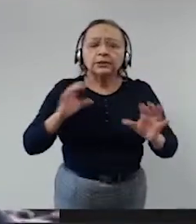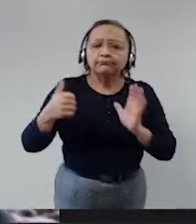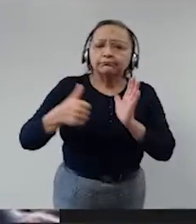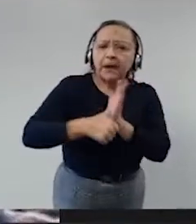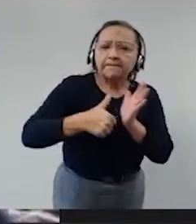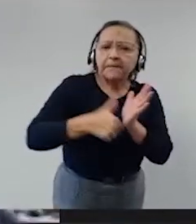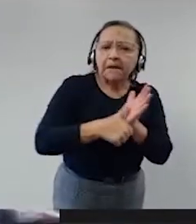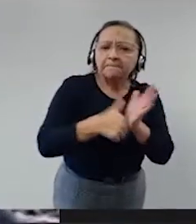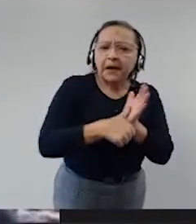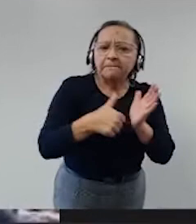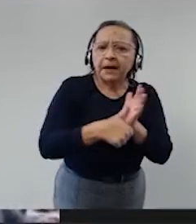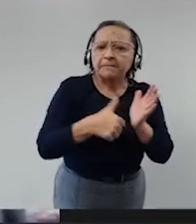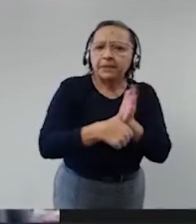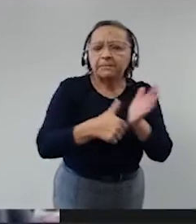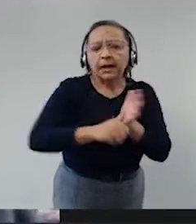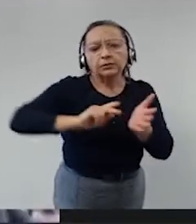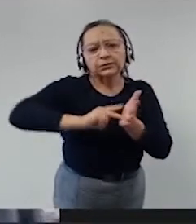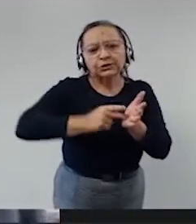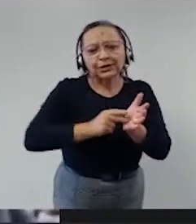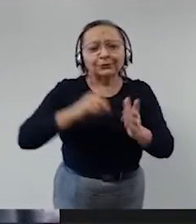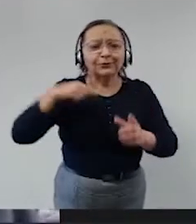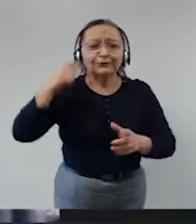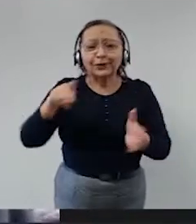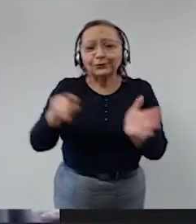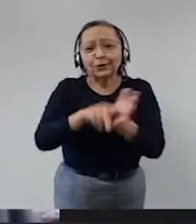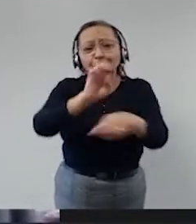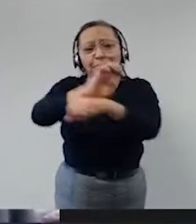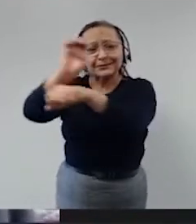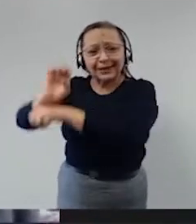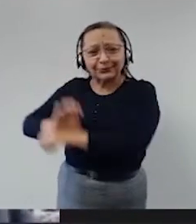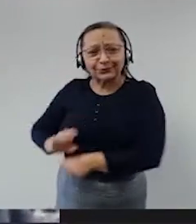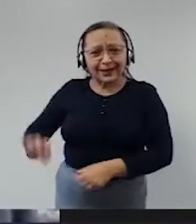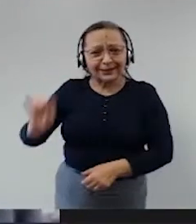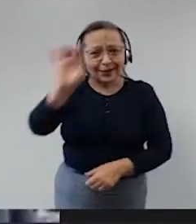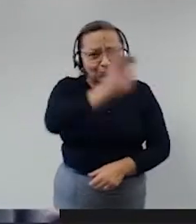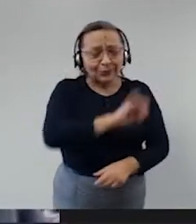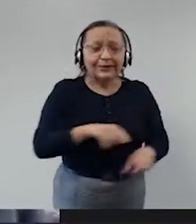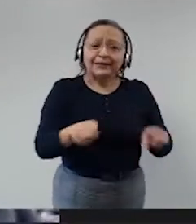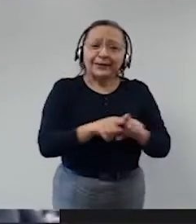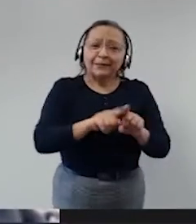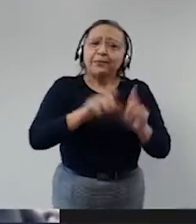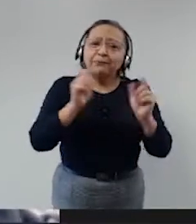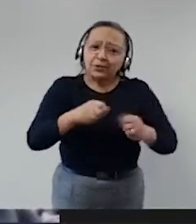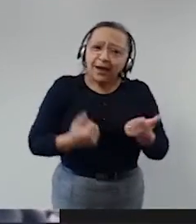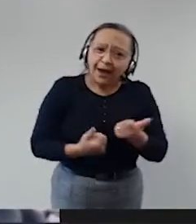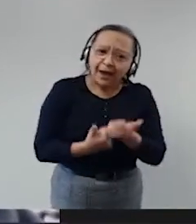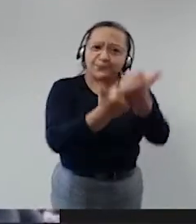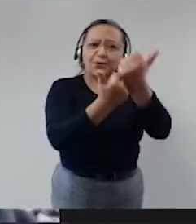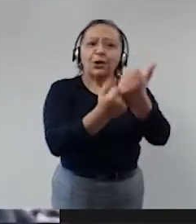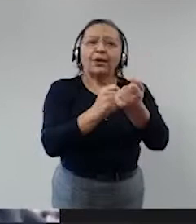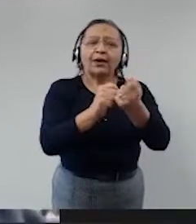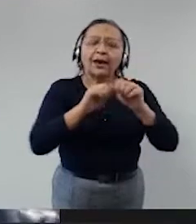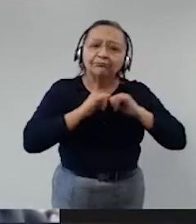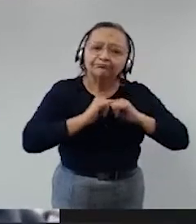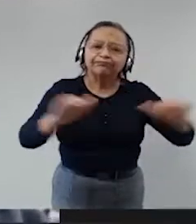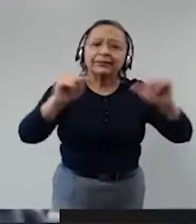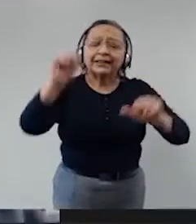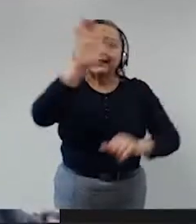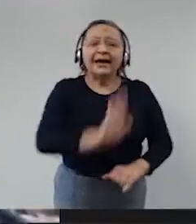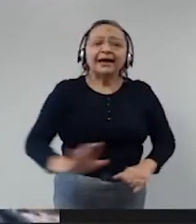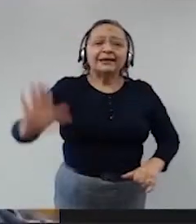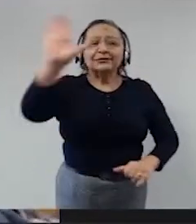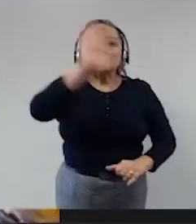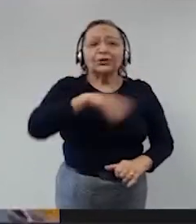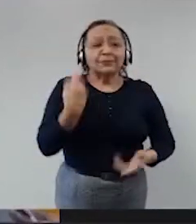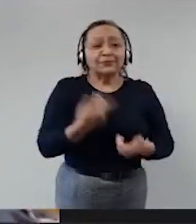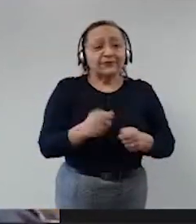filiem aos sindicatos de advogados dos seus estados e que também apoiem a campanha nacional que nós estamos